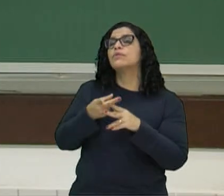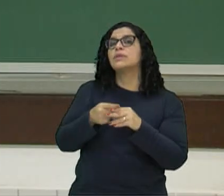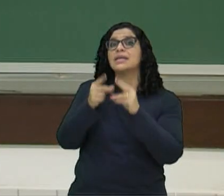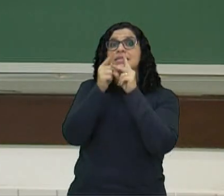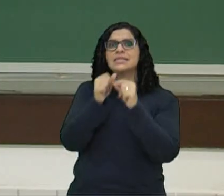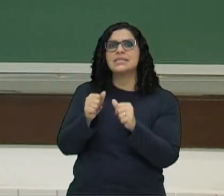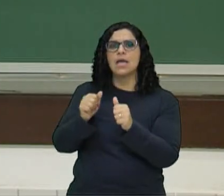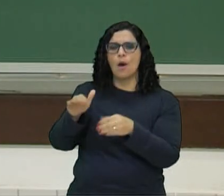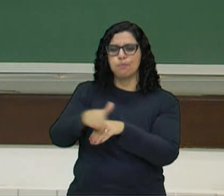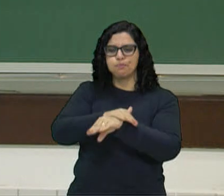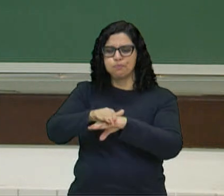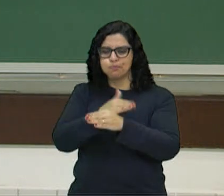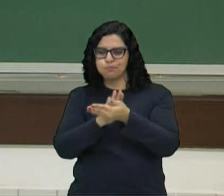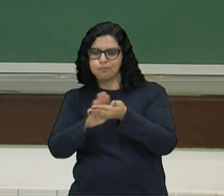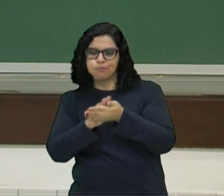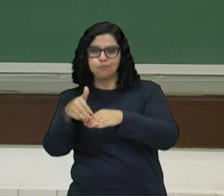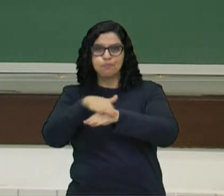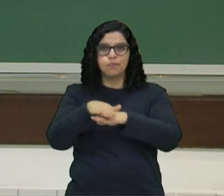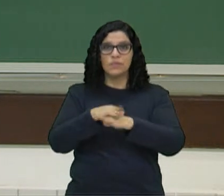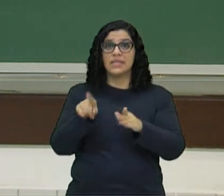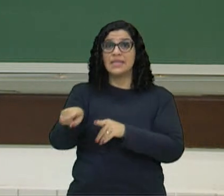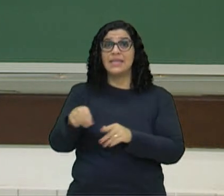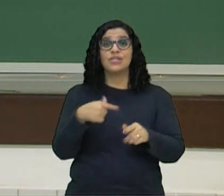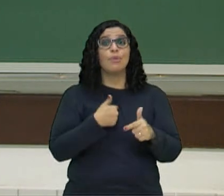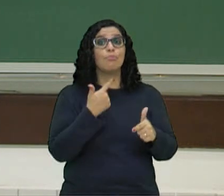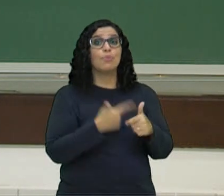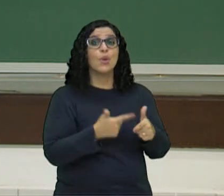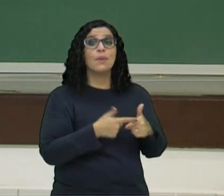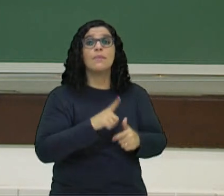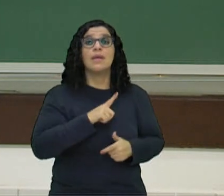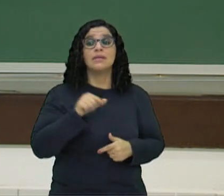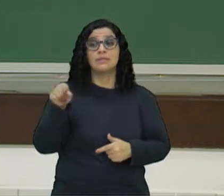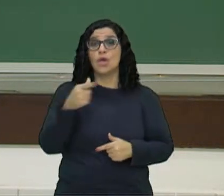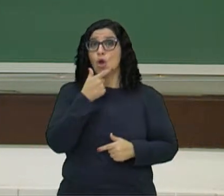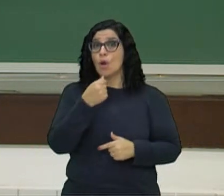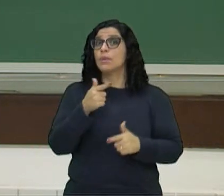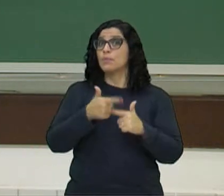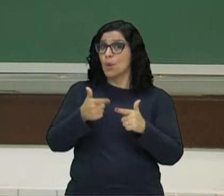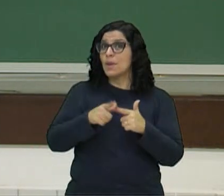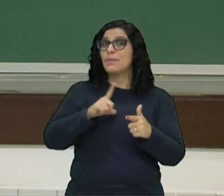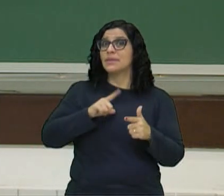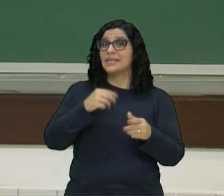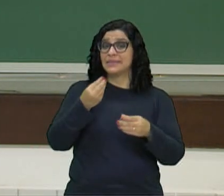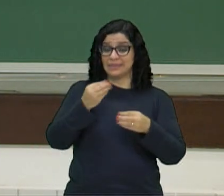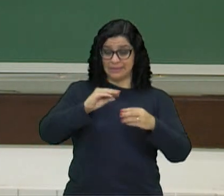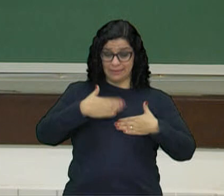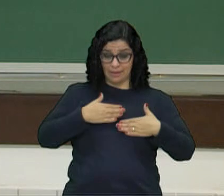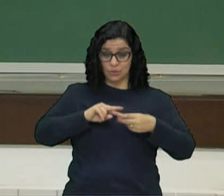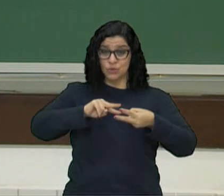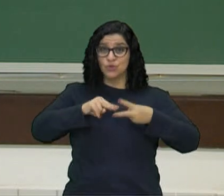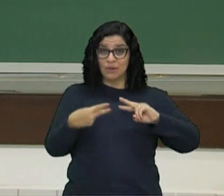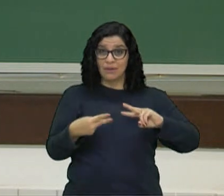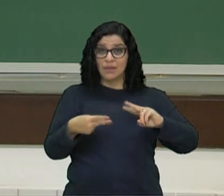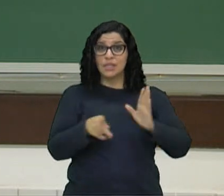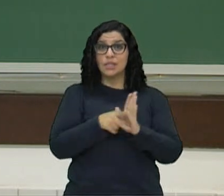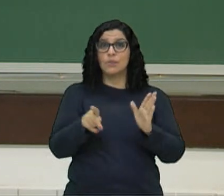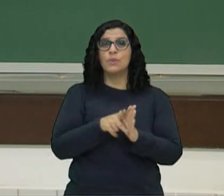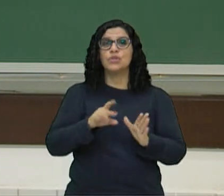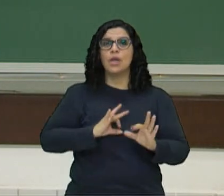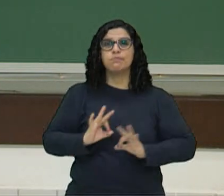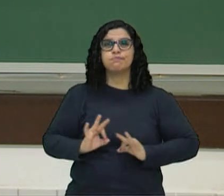muito sal. E o Napoleão tinha um problema, que acredita-se ser genético, de úlceras